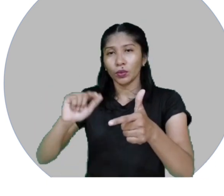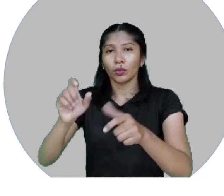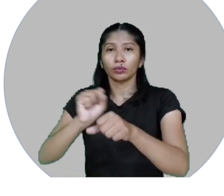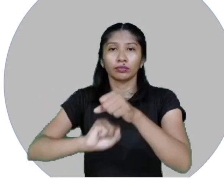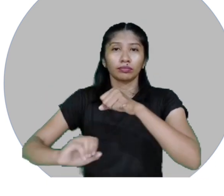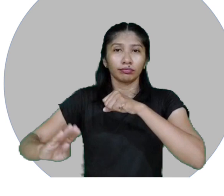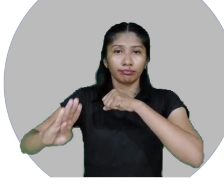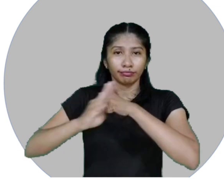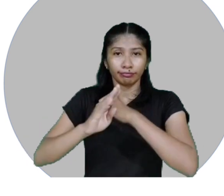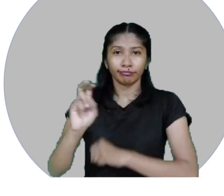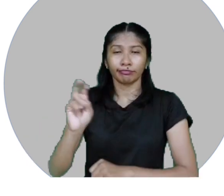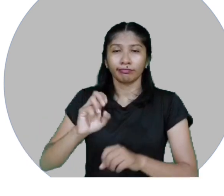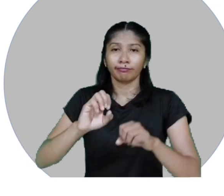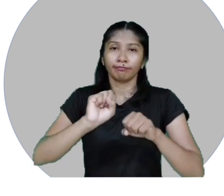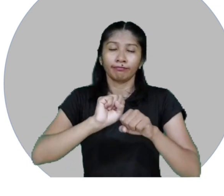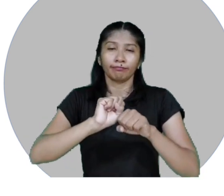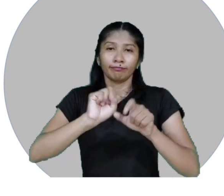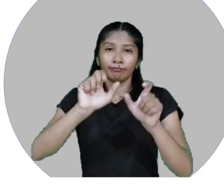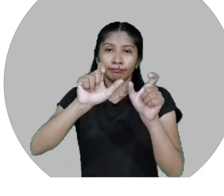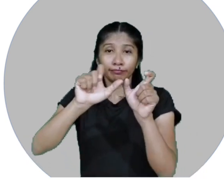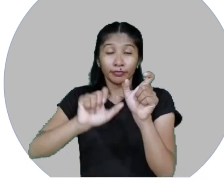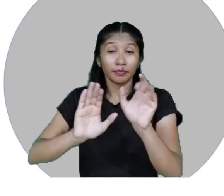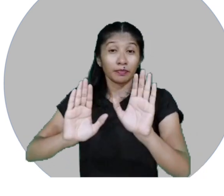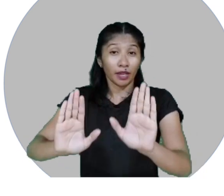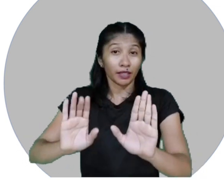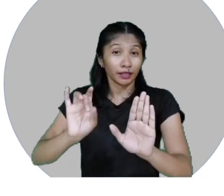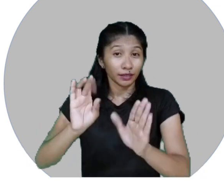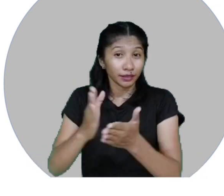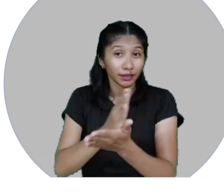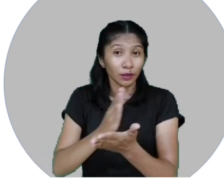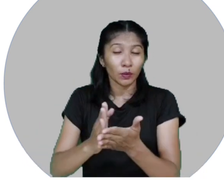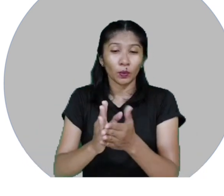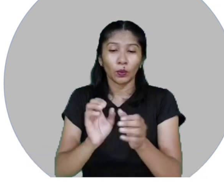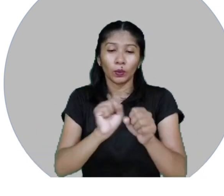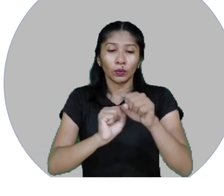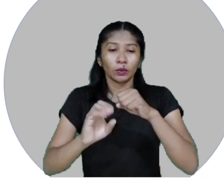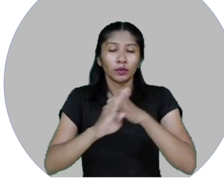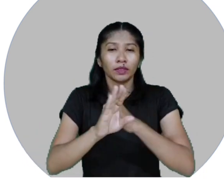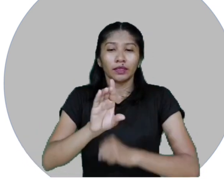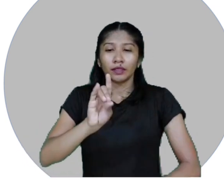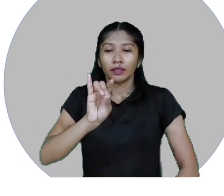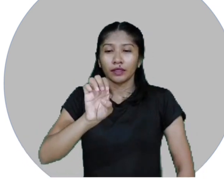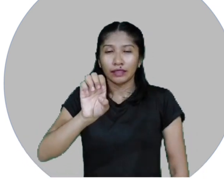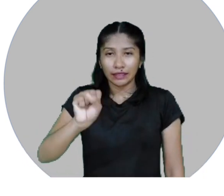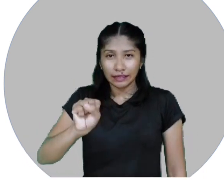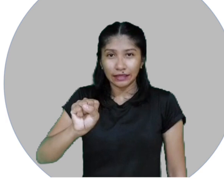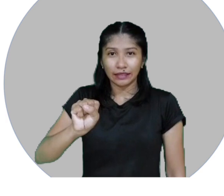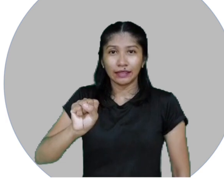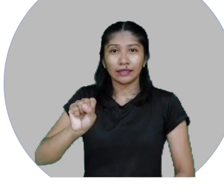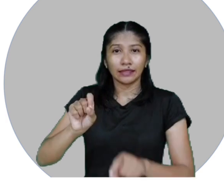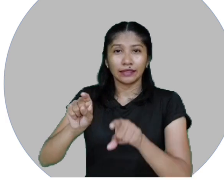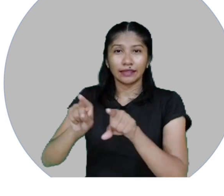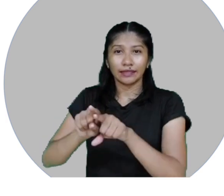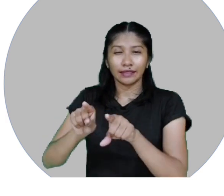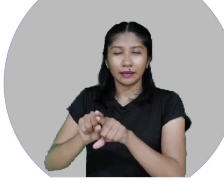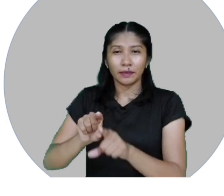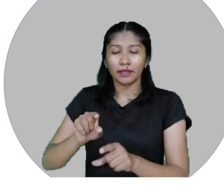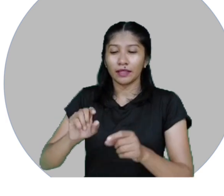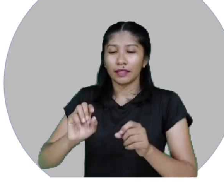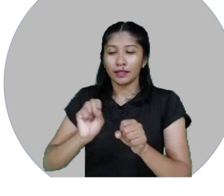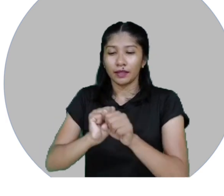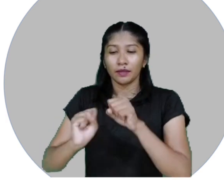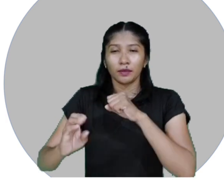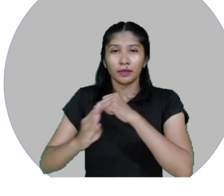da quinta declinação, exceto o substantivo dies e o substantivo res,